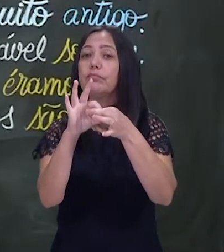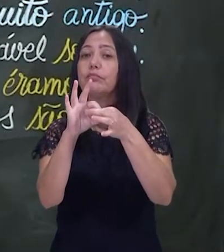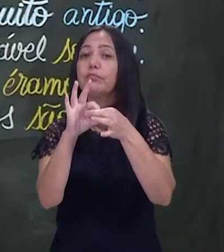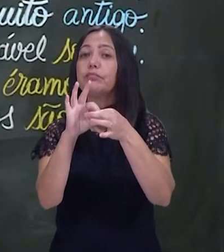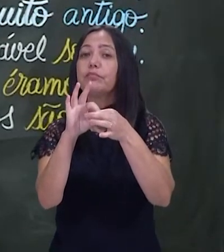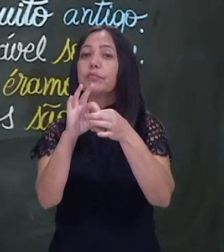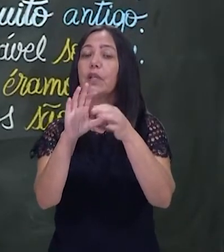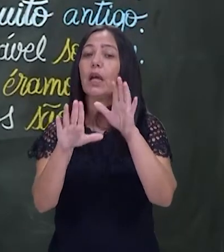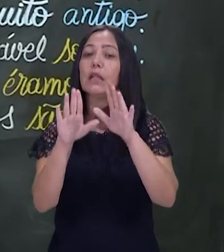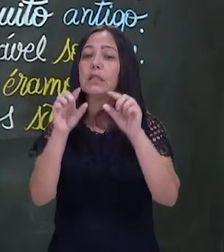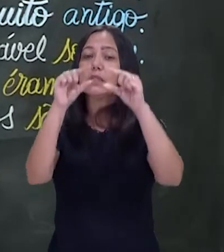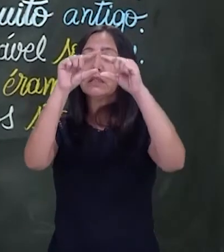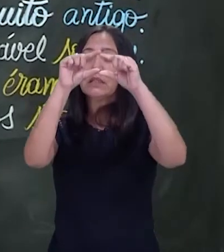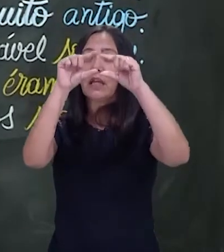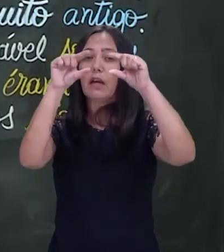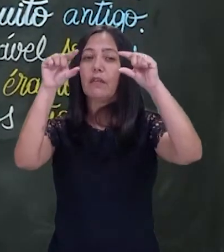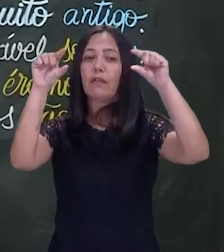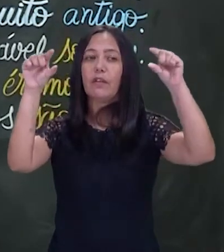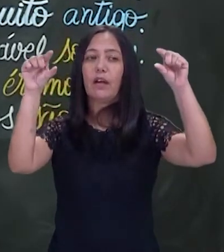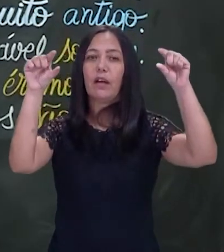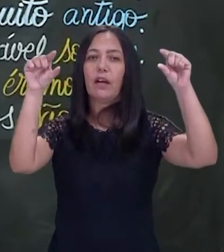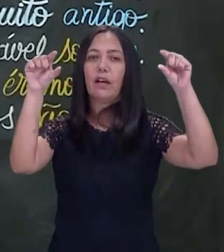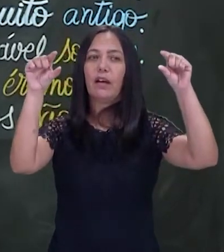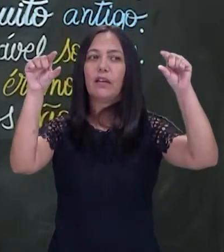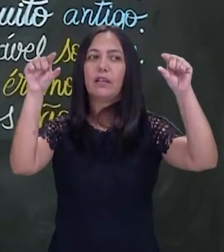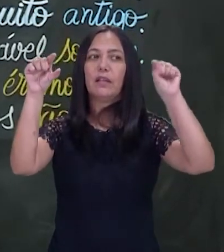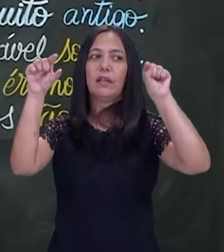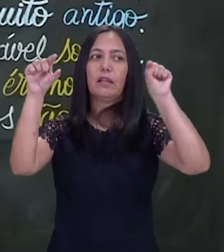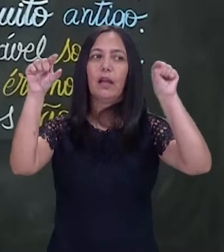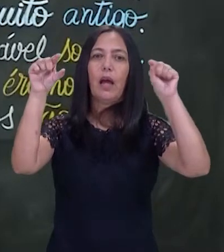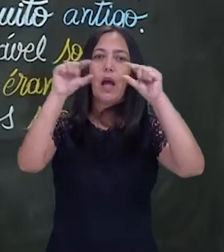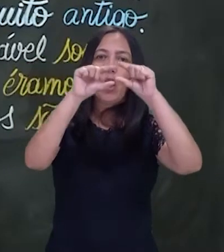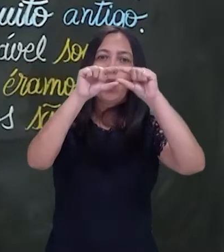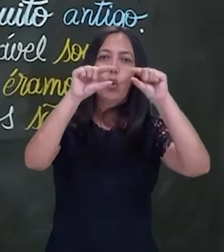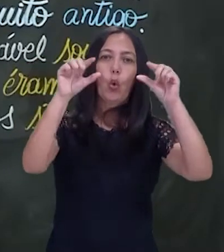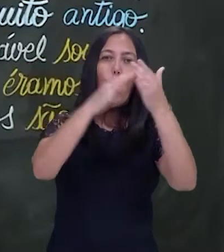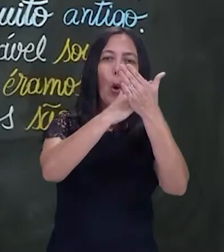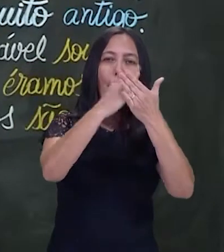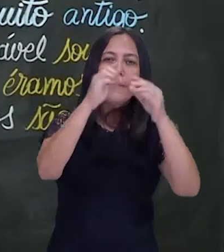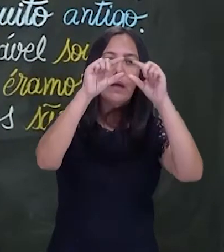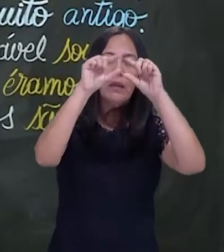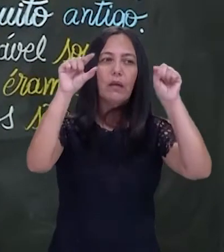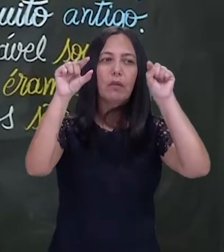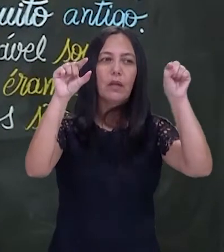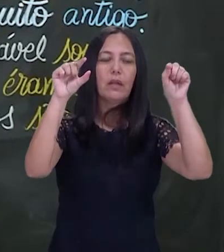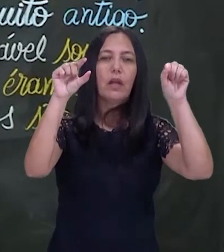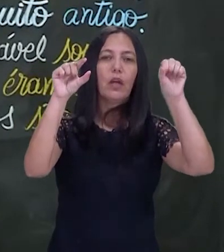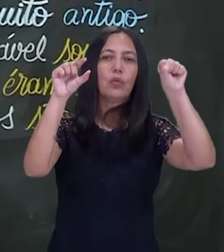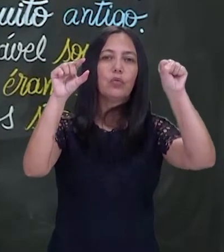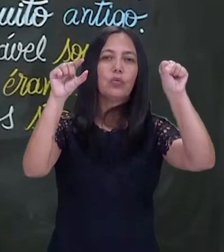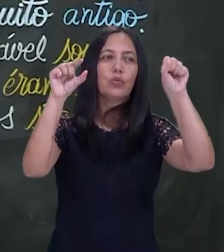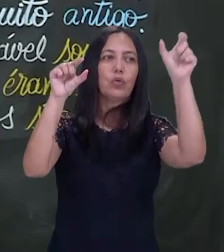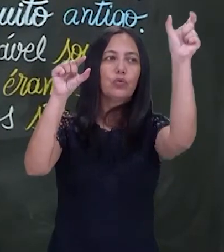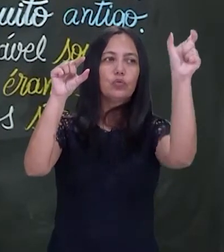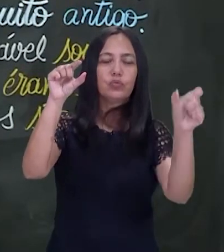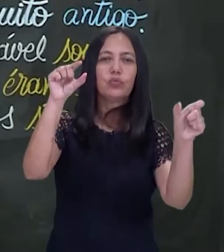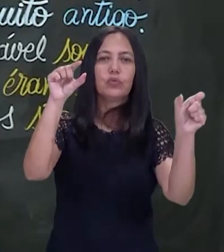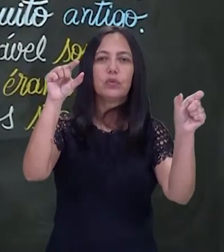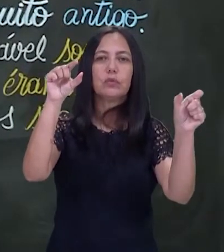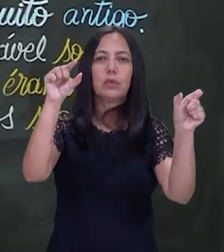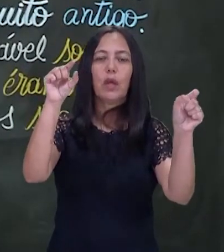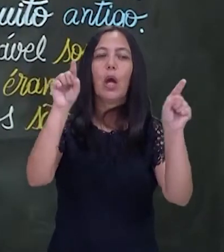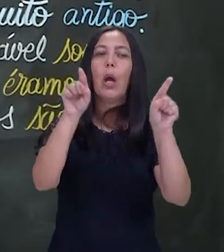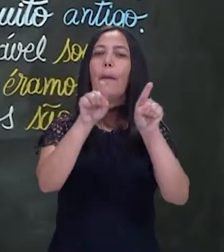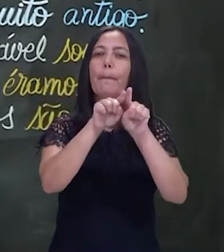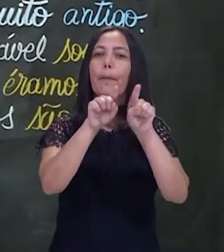do sujeito, porque o sujeito geralmente vem identificado anteriormente, e a gente vai reconhecer depois esse predicativo. Ele também pode ser